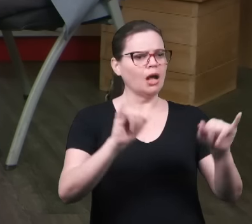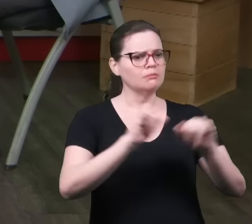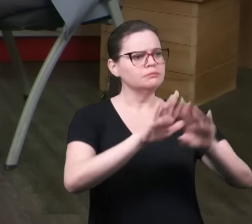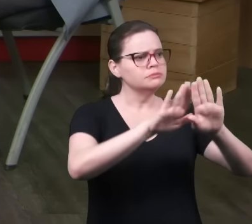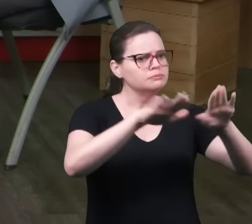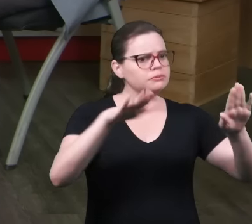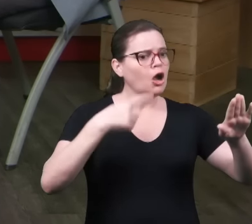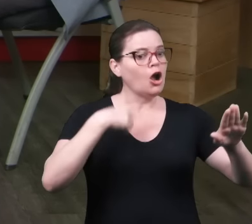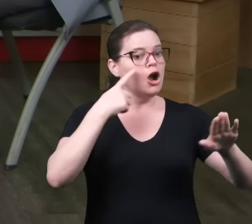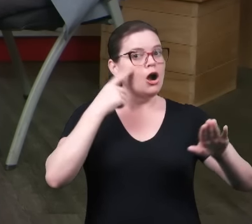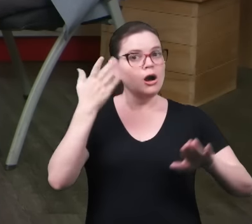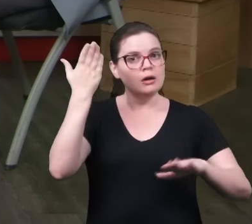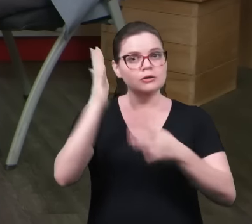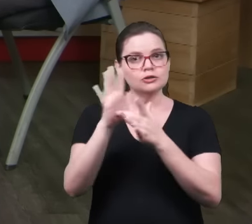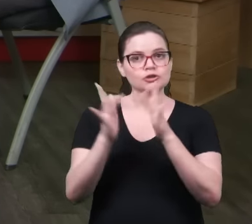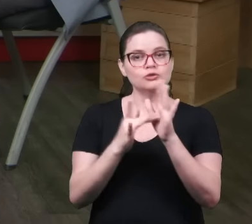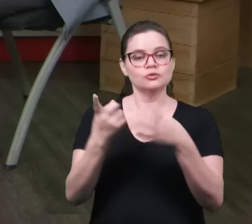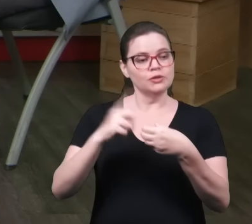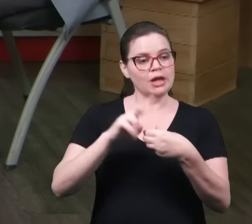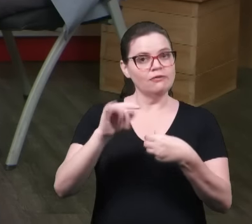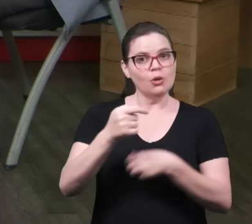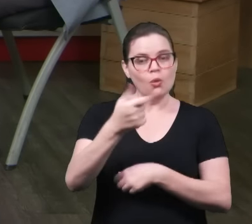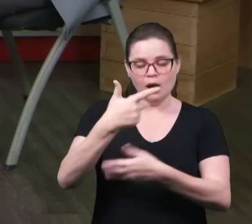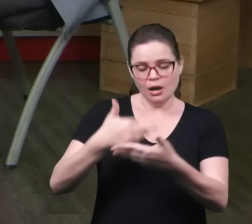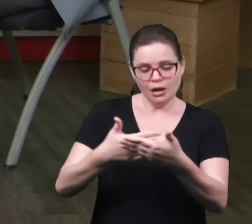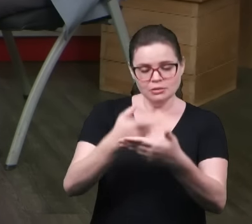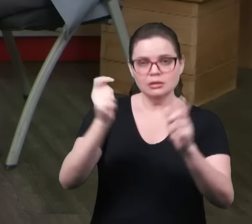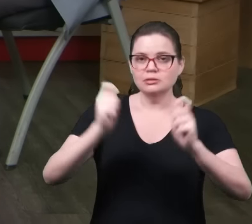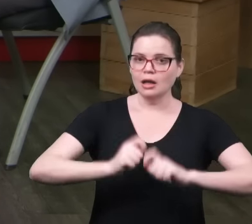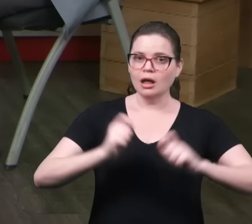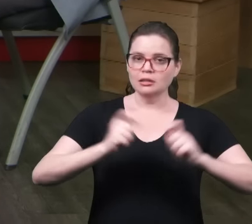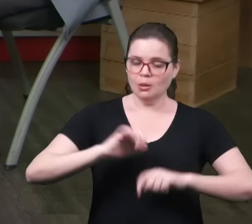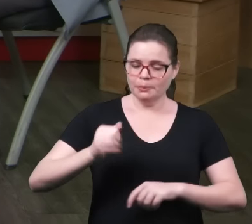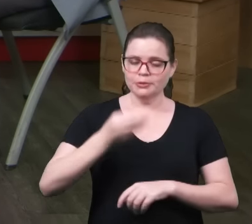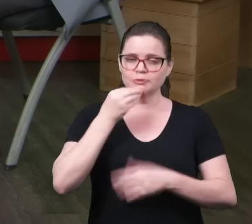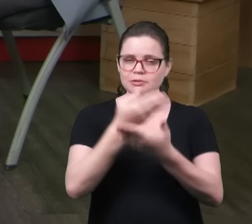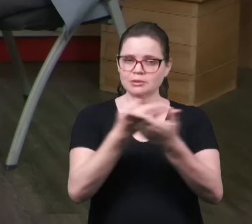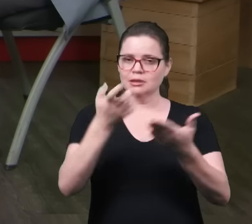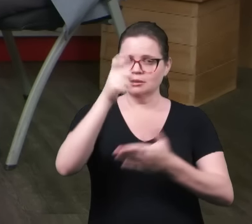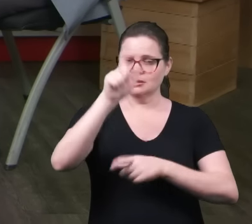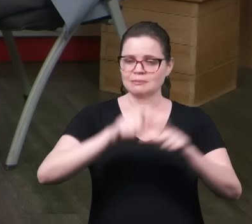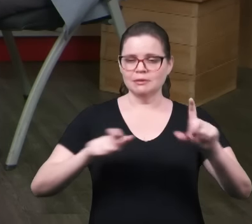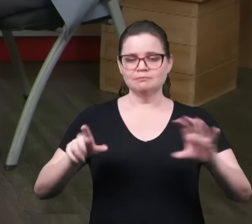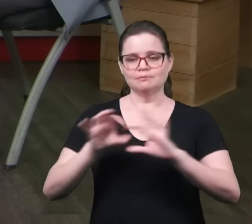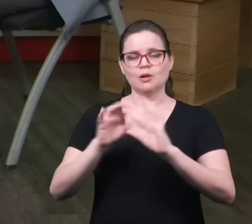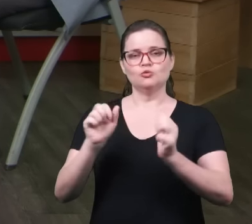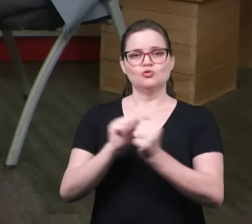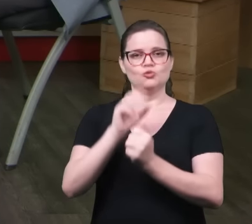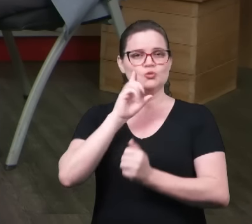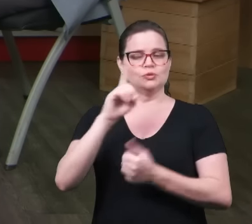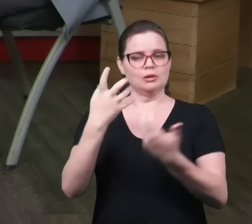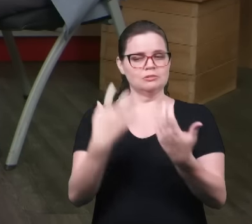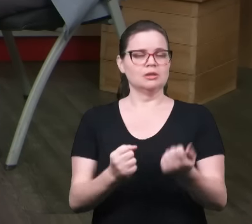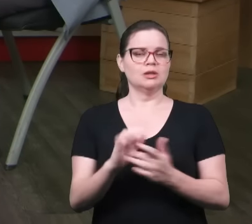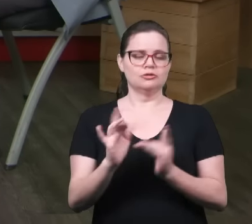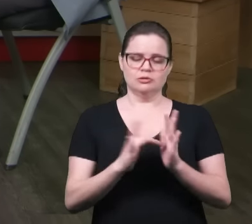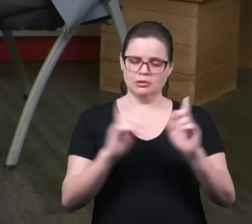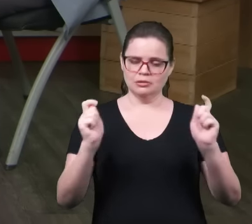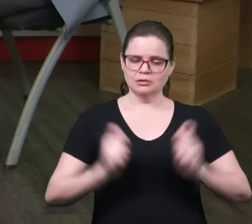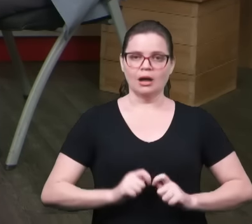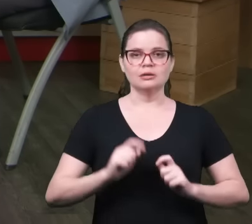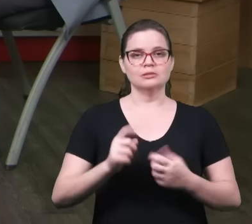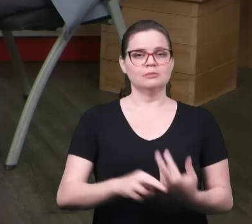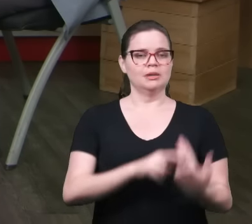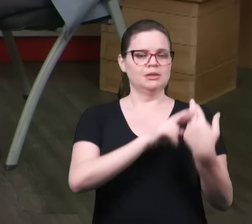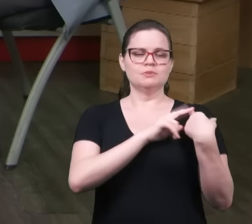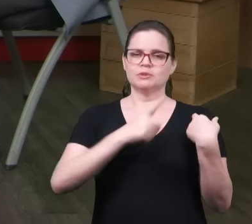estamos vivendo esse tempo. Jesus está às portas. Ainda há tempo do homem se voltar para Deus, né? Então, isso é muito importante. E é uma missão que o Senhor nos deu, né?